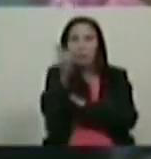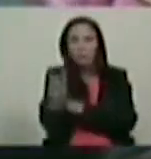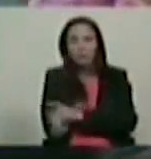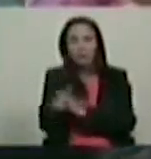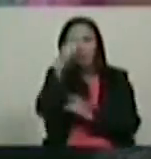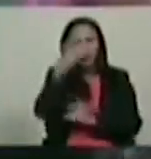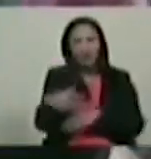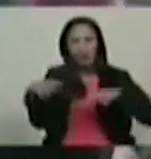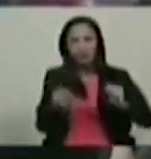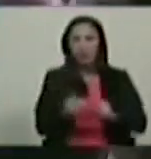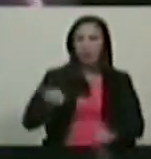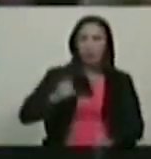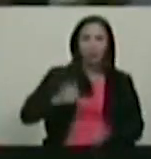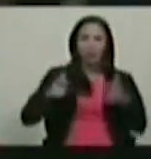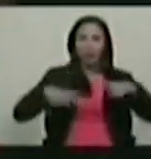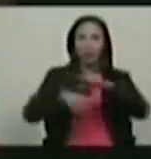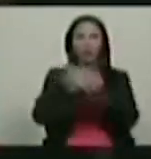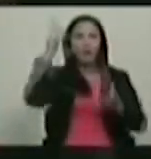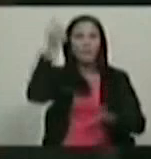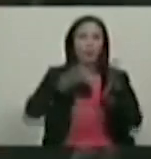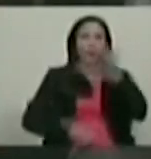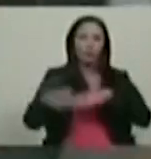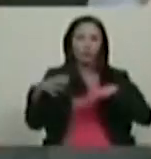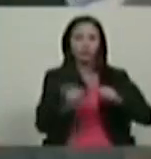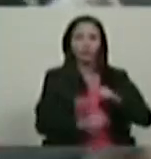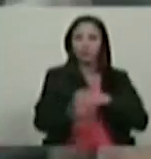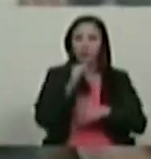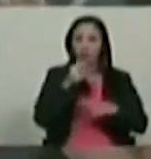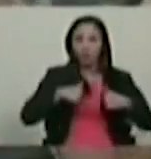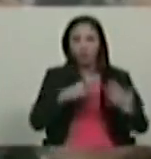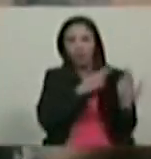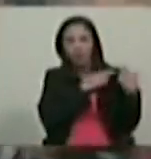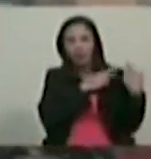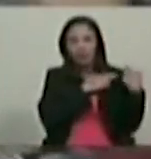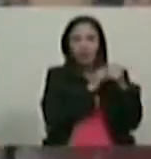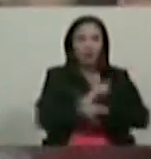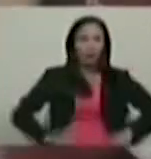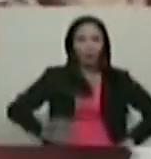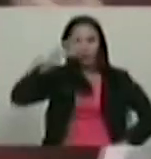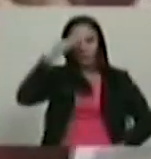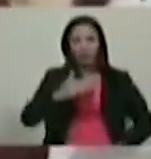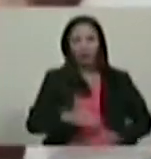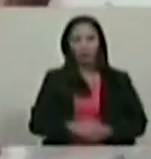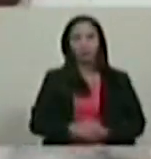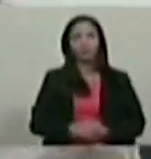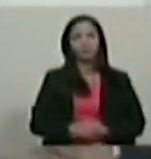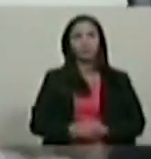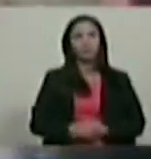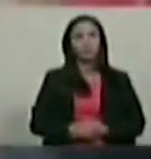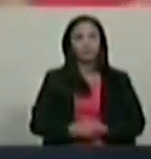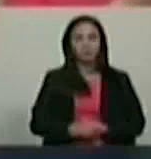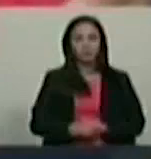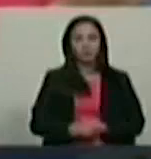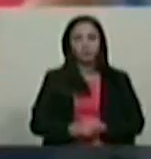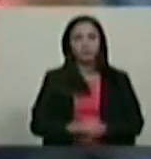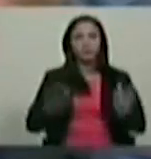venezuelano por parte de exércitos estrangeiros. Na Venezuela não vai haver intervenção, golpe de Estado consolidado nem guerra,